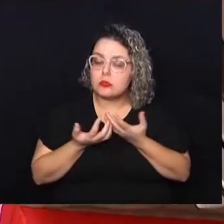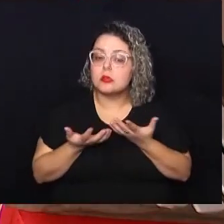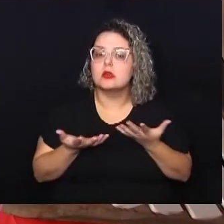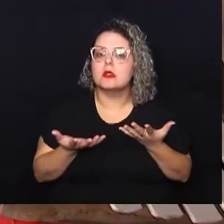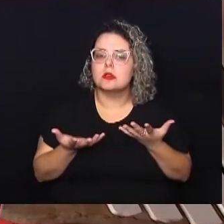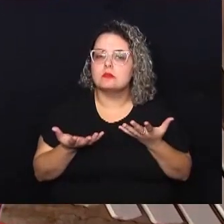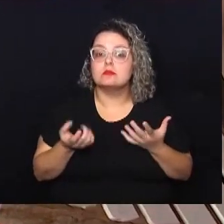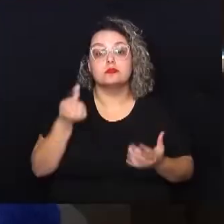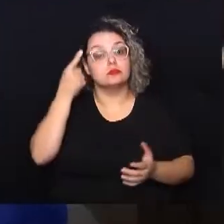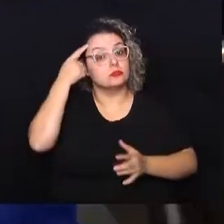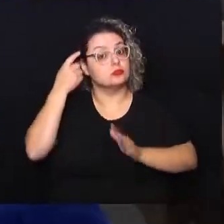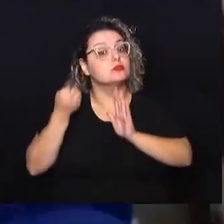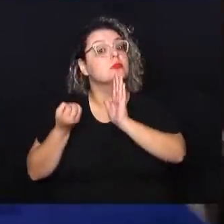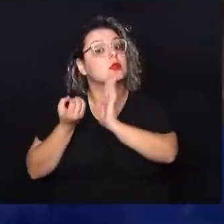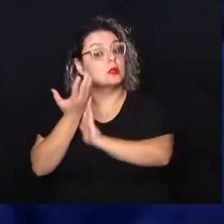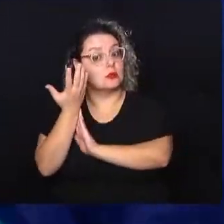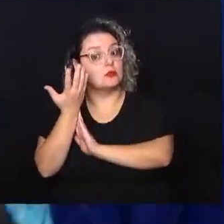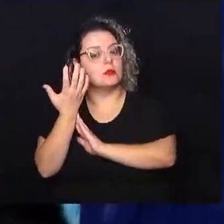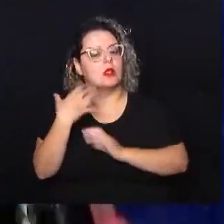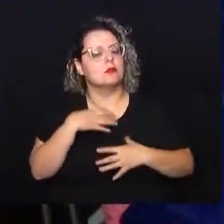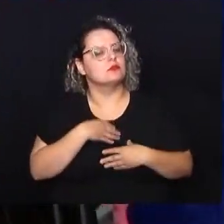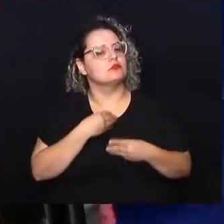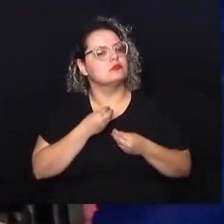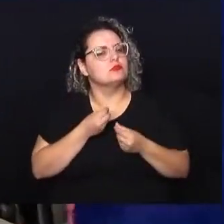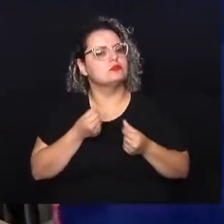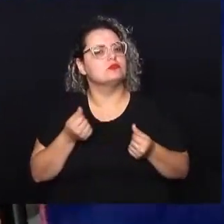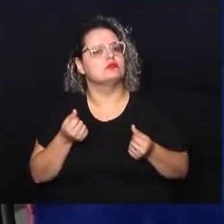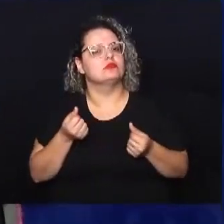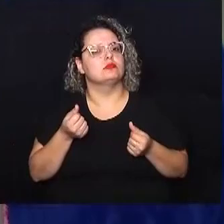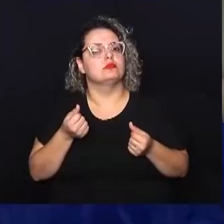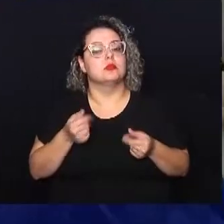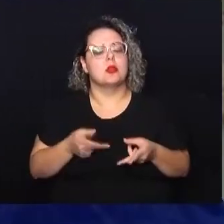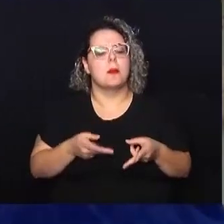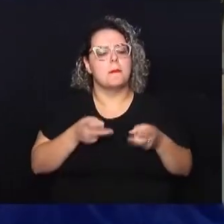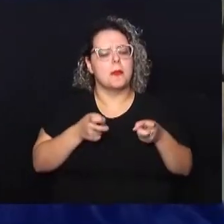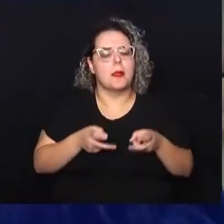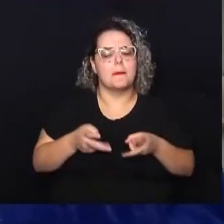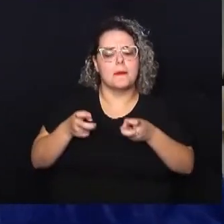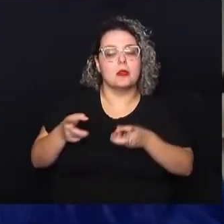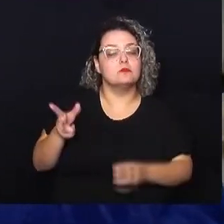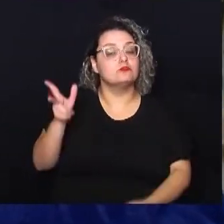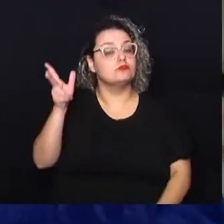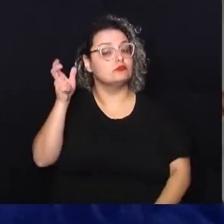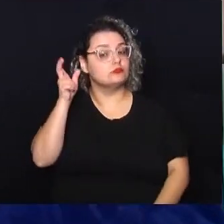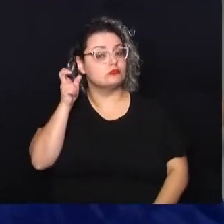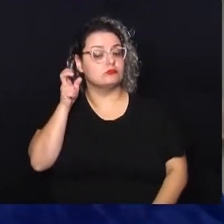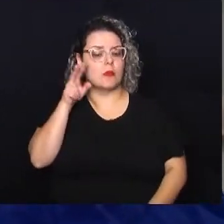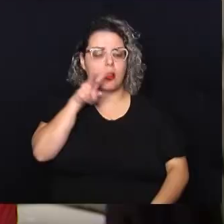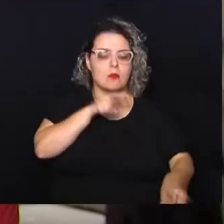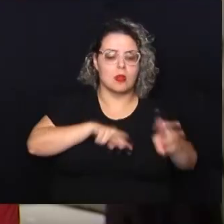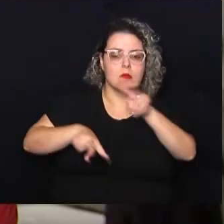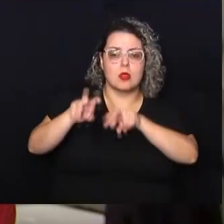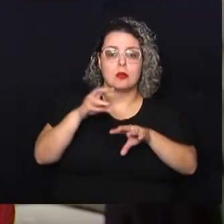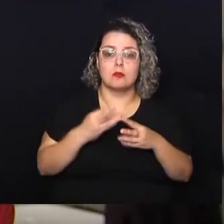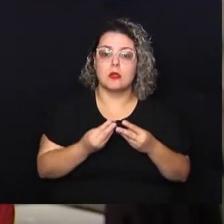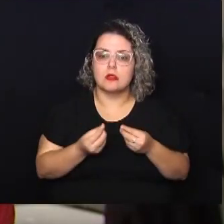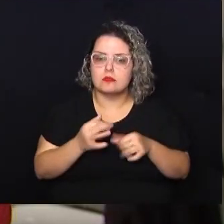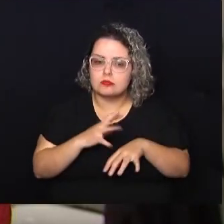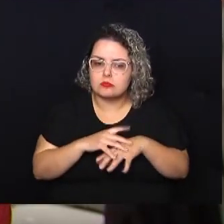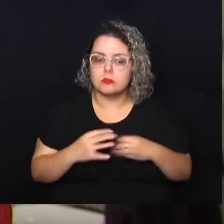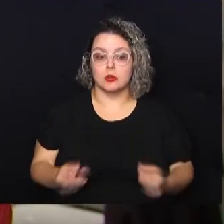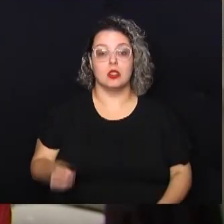a criatividade, sensibilidade e as percepções auditiva, visual e tátil. Tentaram